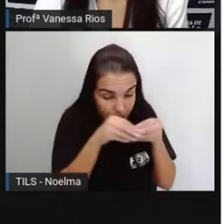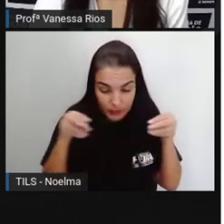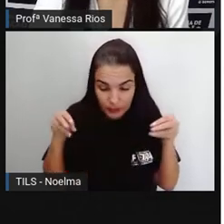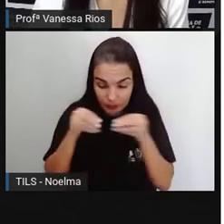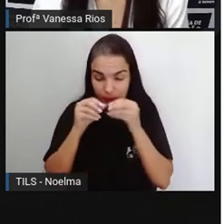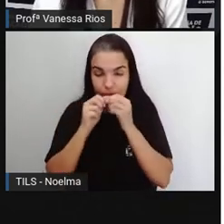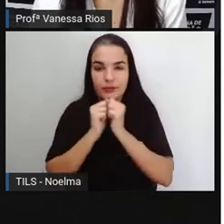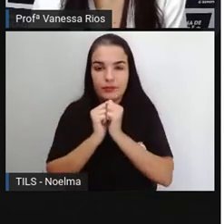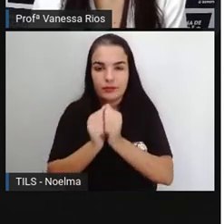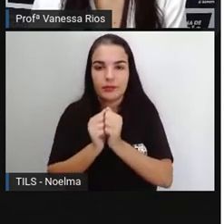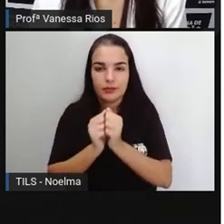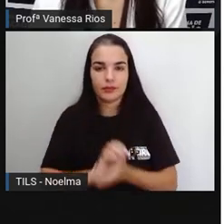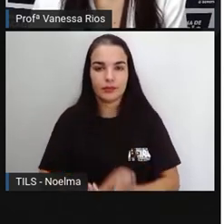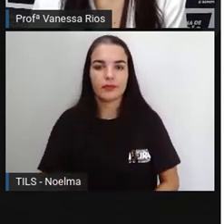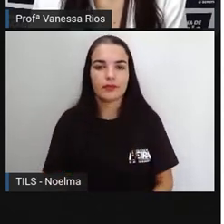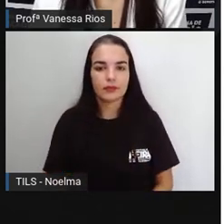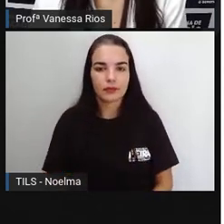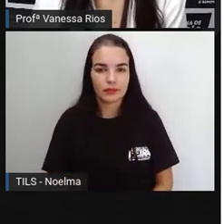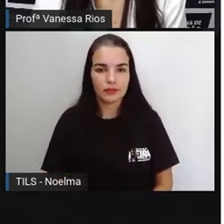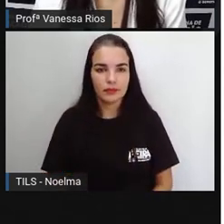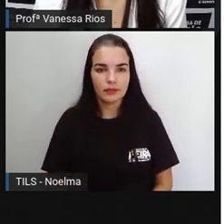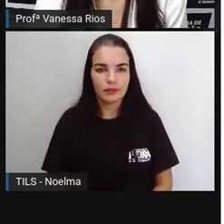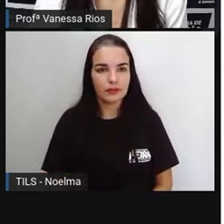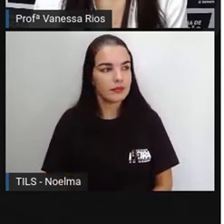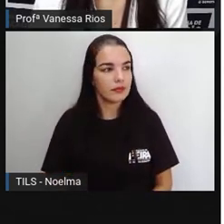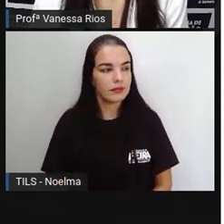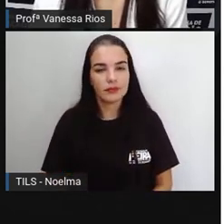nosso redor.